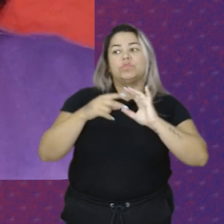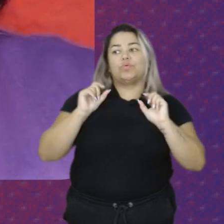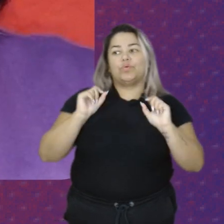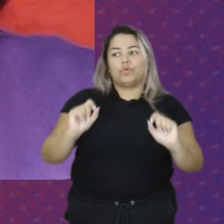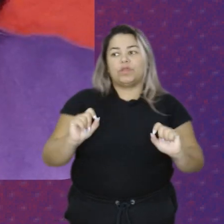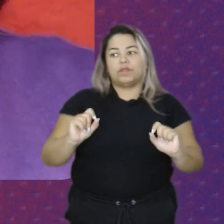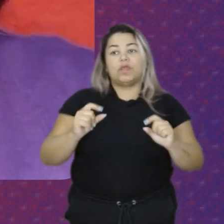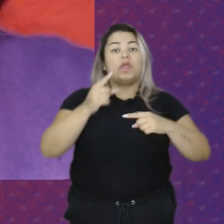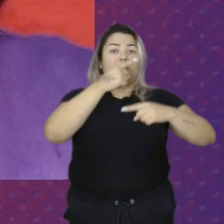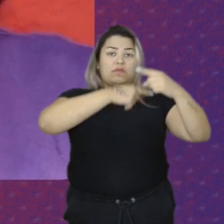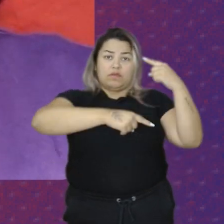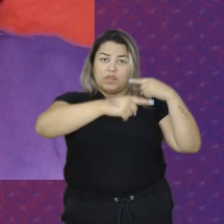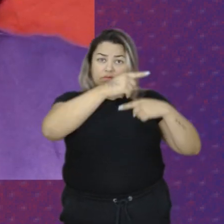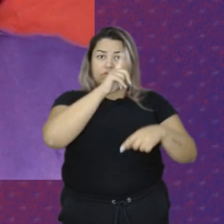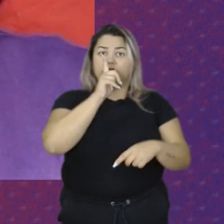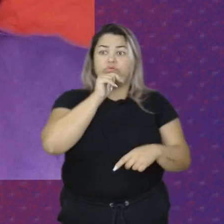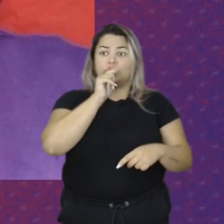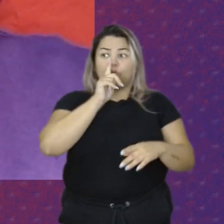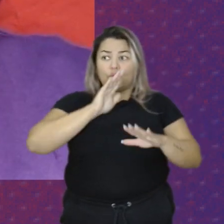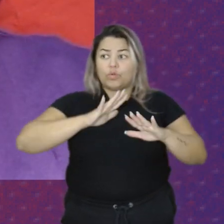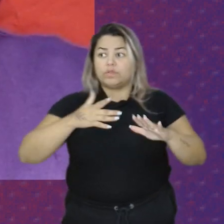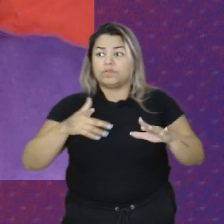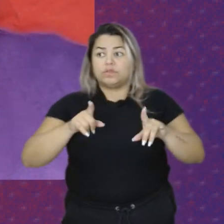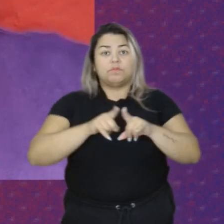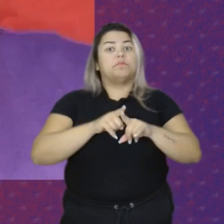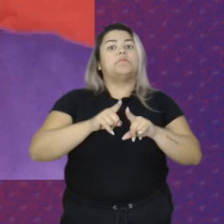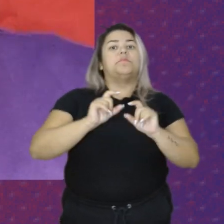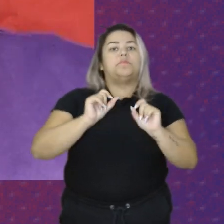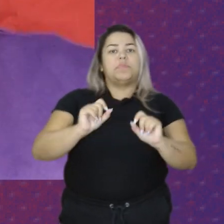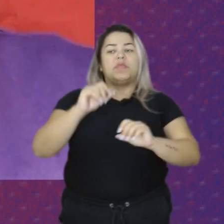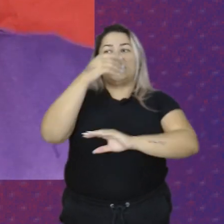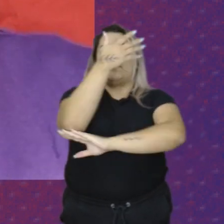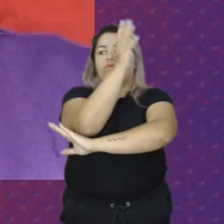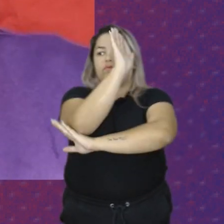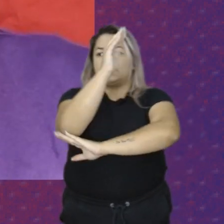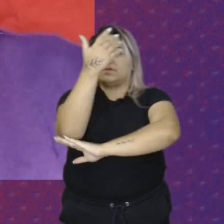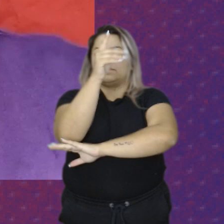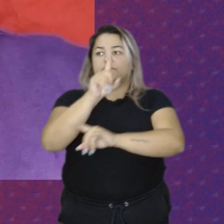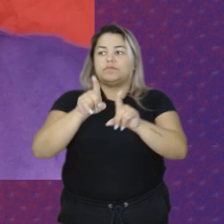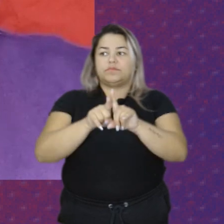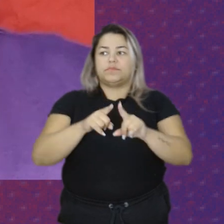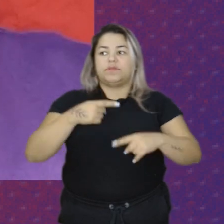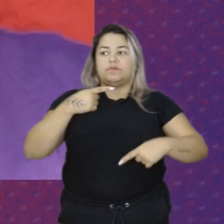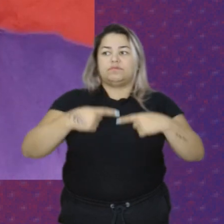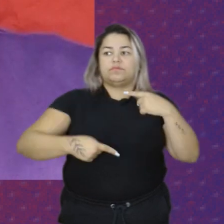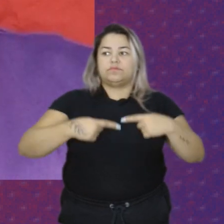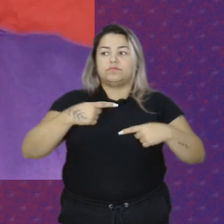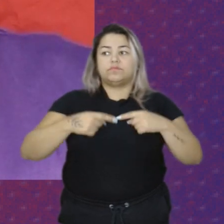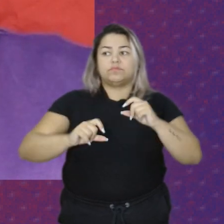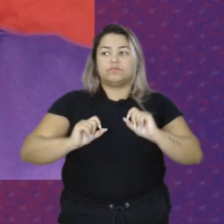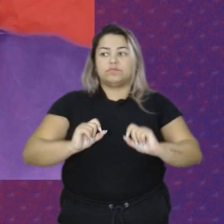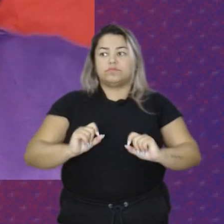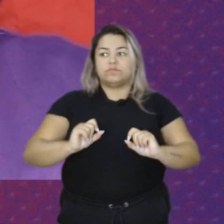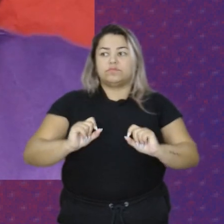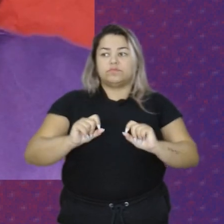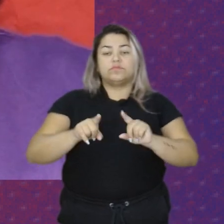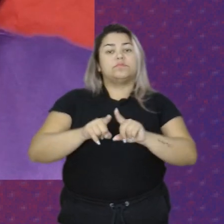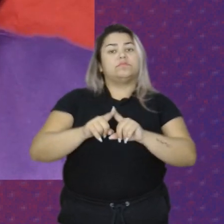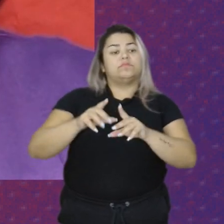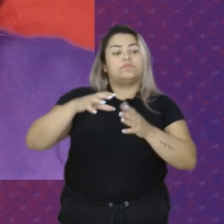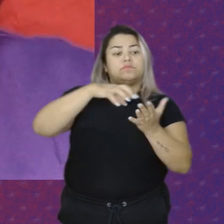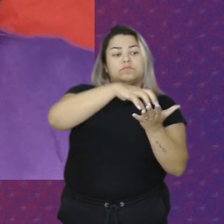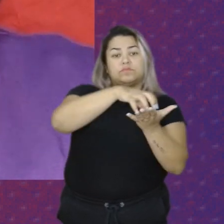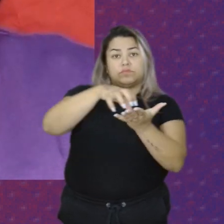é reconstruir o rio, é reconstruir a floresta, é reconstruir as políticas públicas, é reconstruir os órgãos